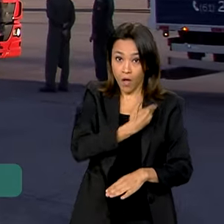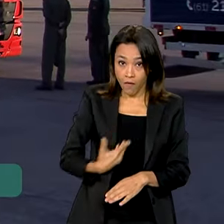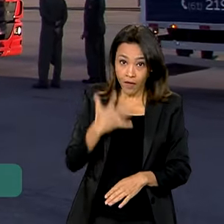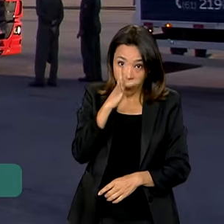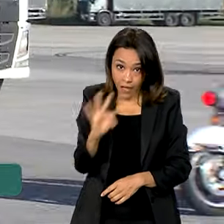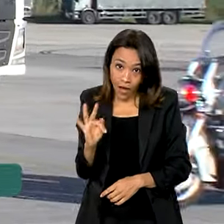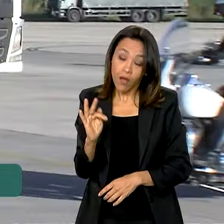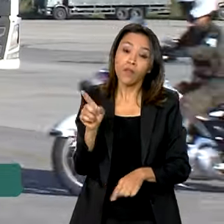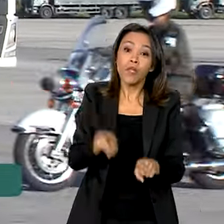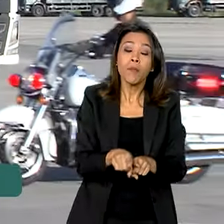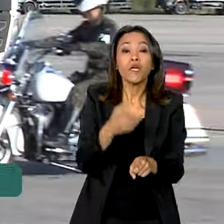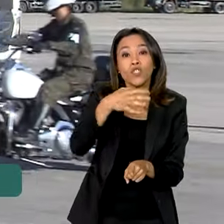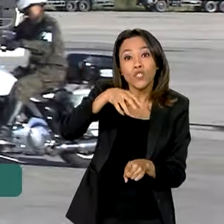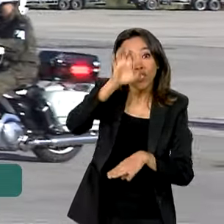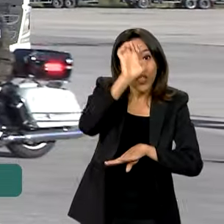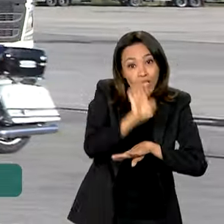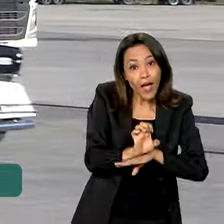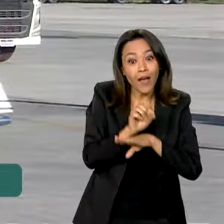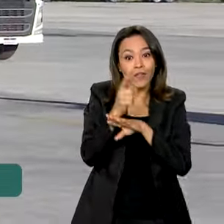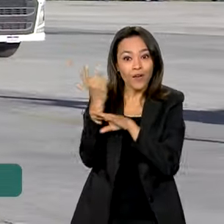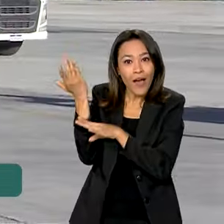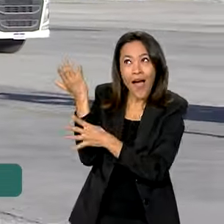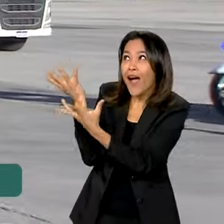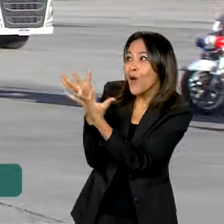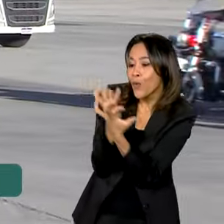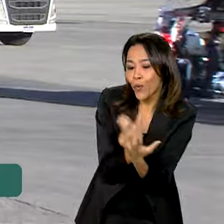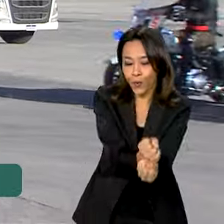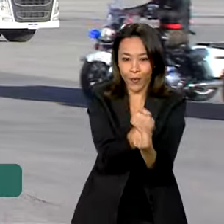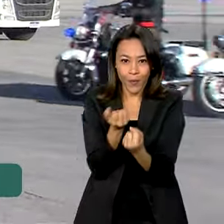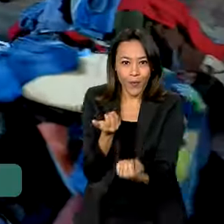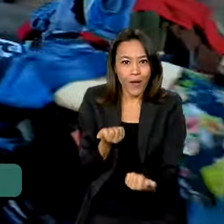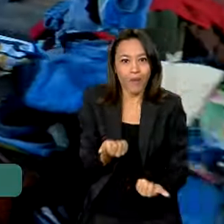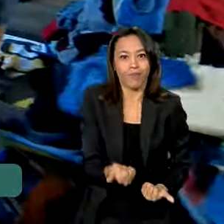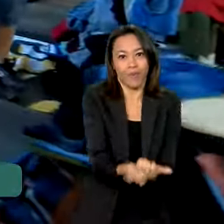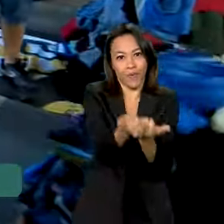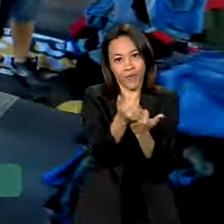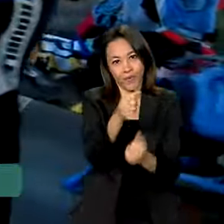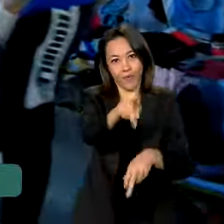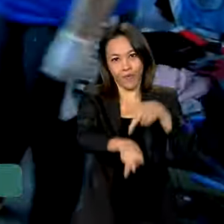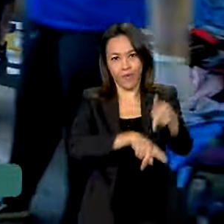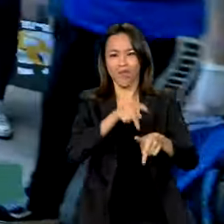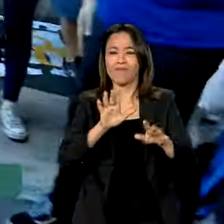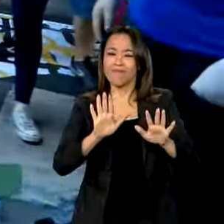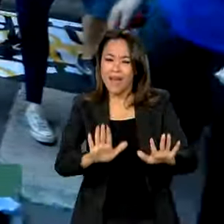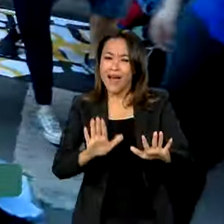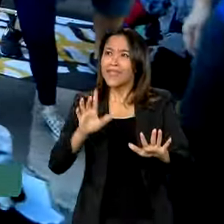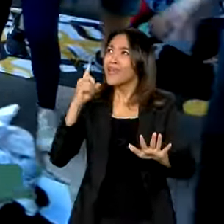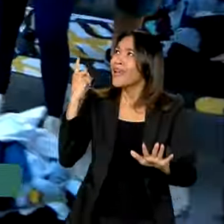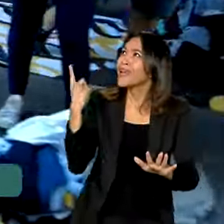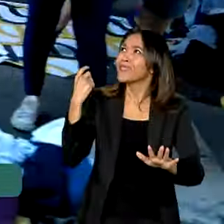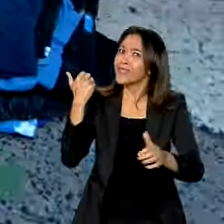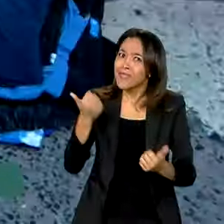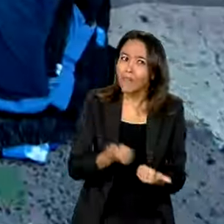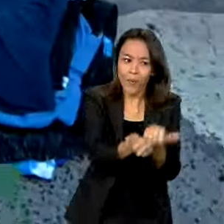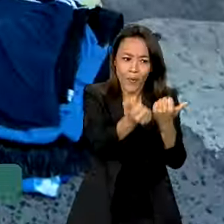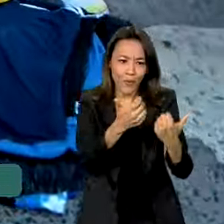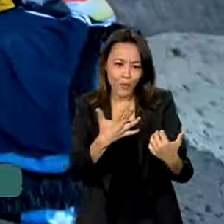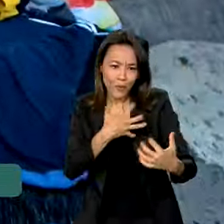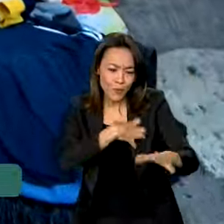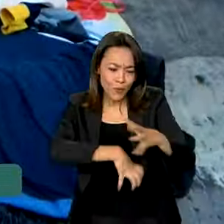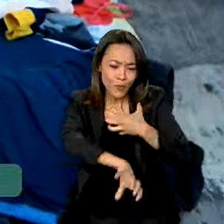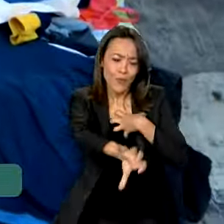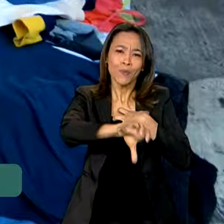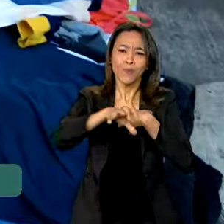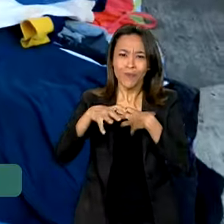e estadual recebem ofertas de ajuda à população. Mas mesmo em meio a esse movimento de consideração ao